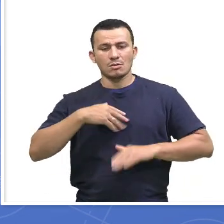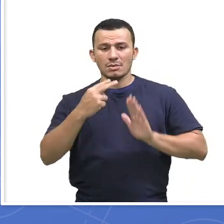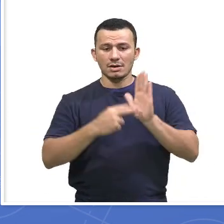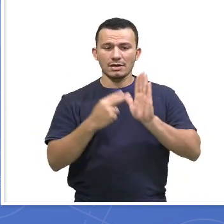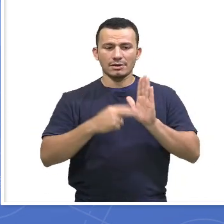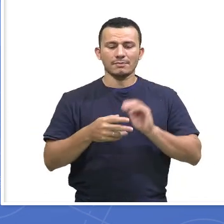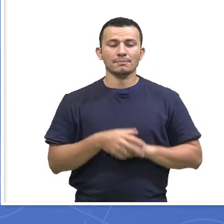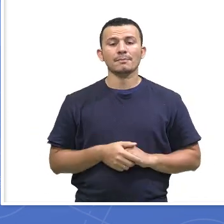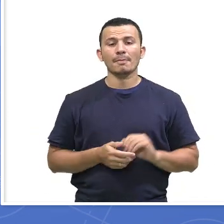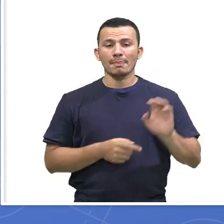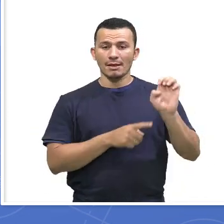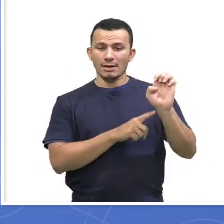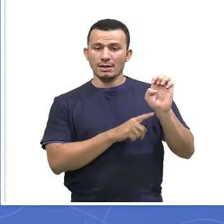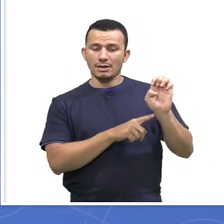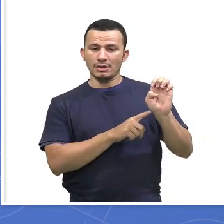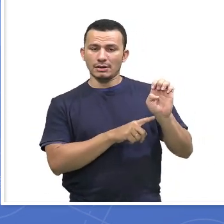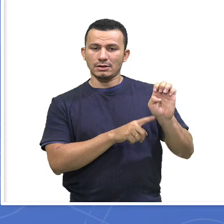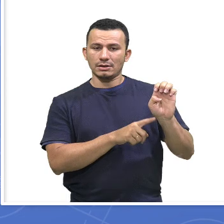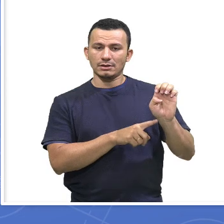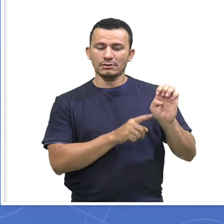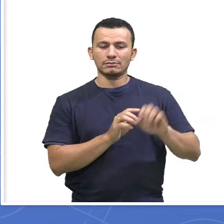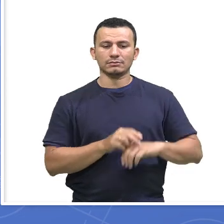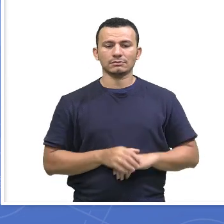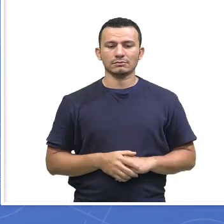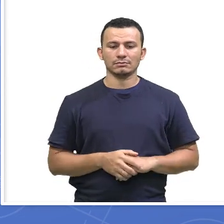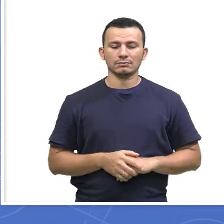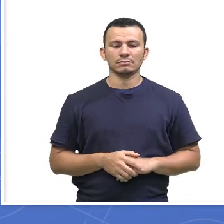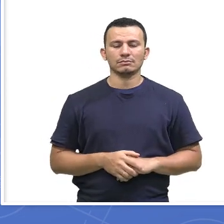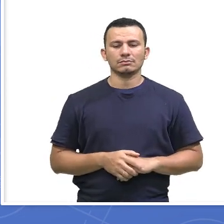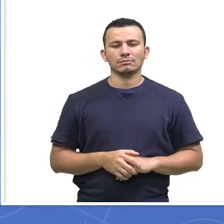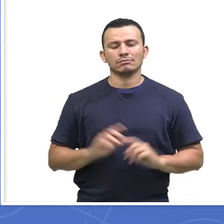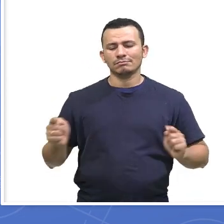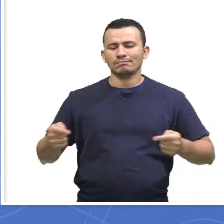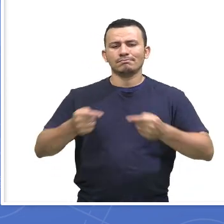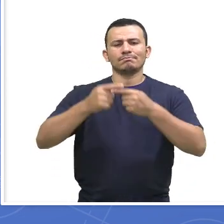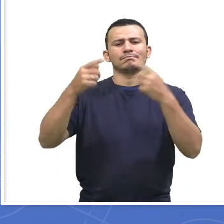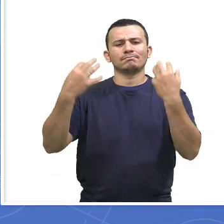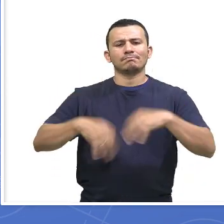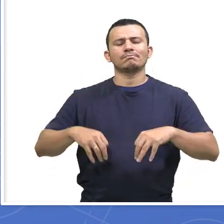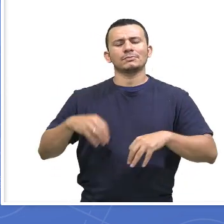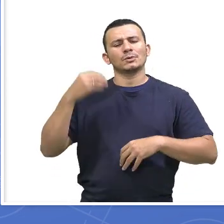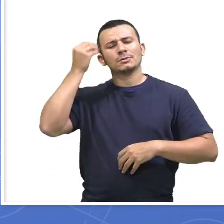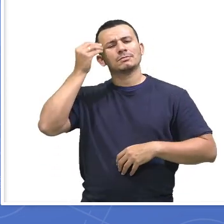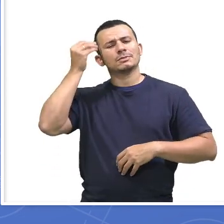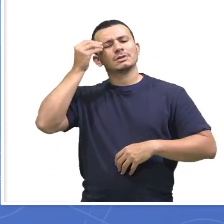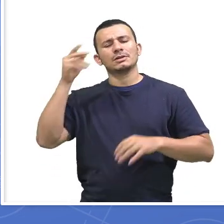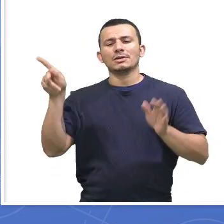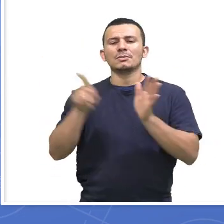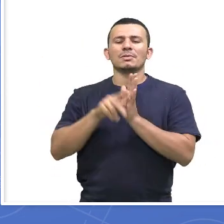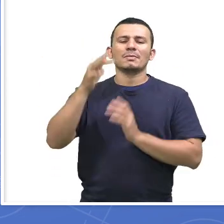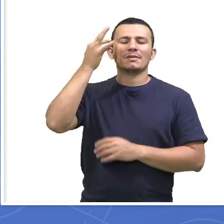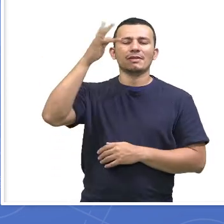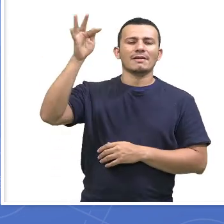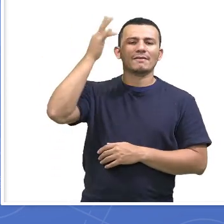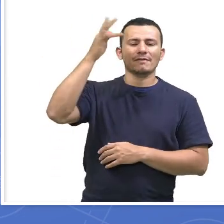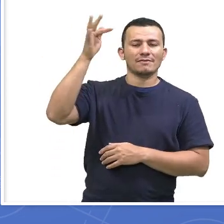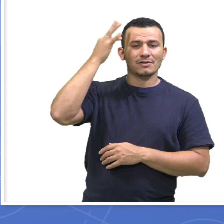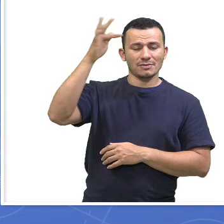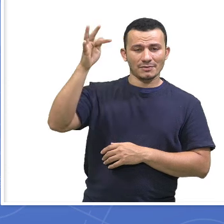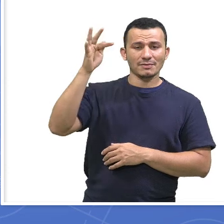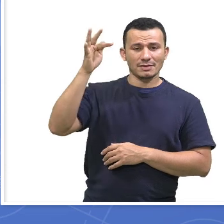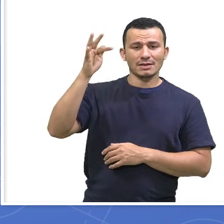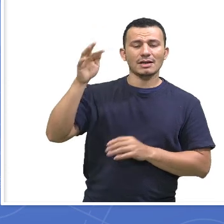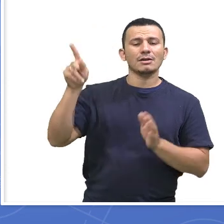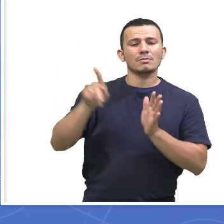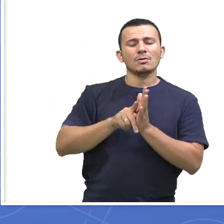E, confirmar os fundamentos lógicos e empiristas da filosofia escolástica em